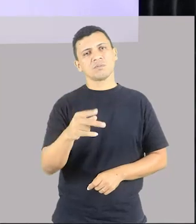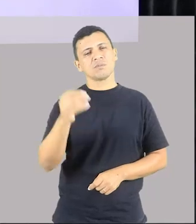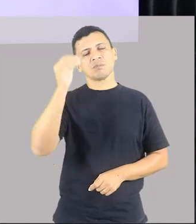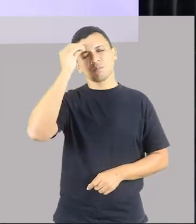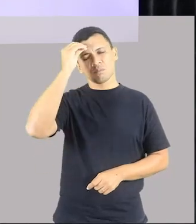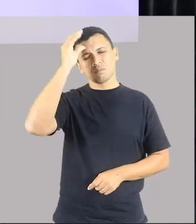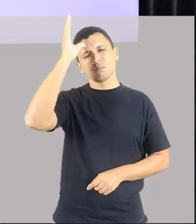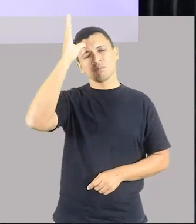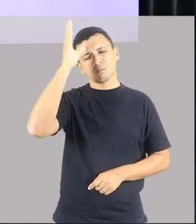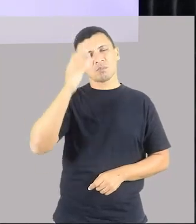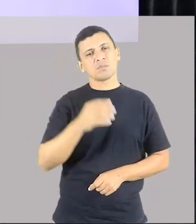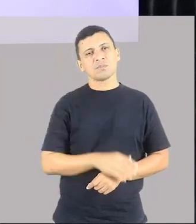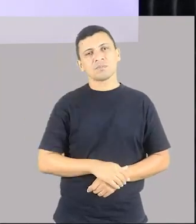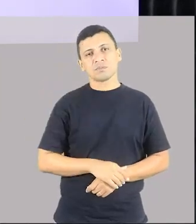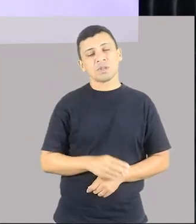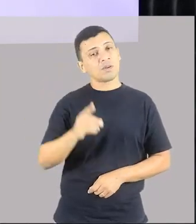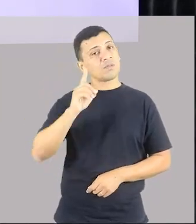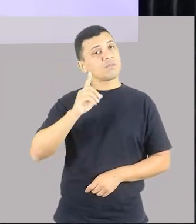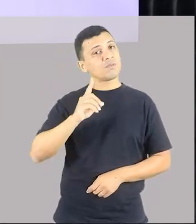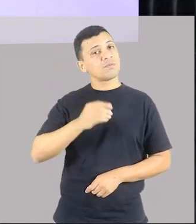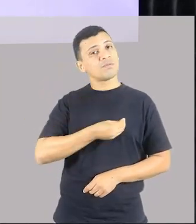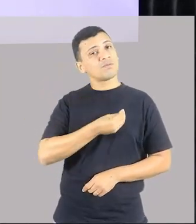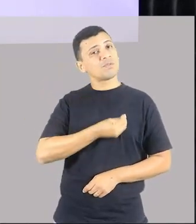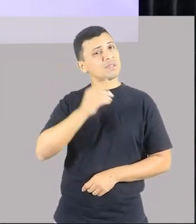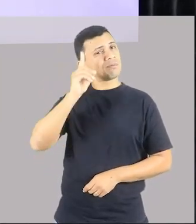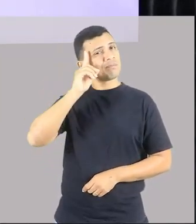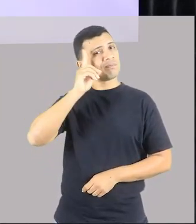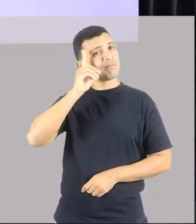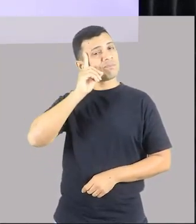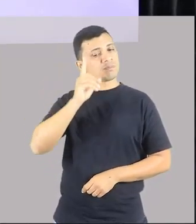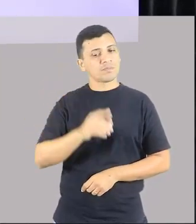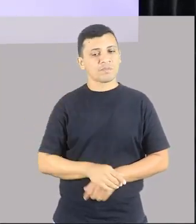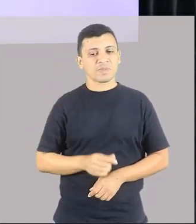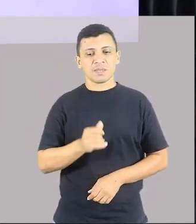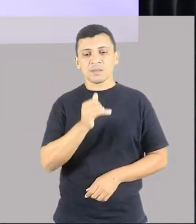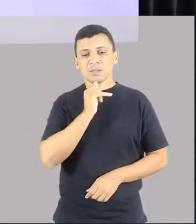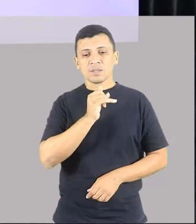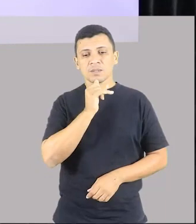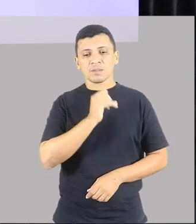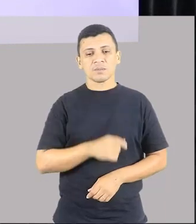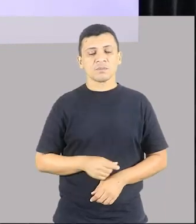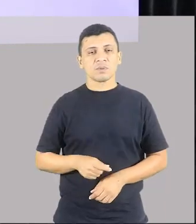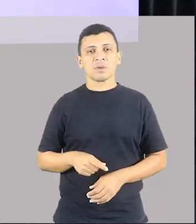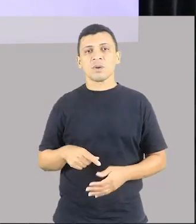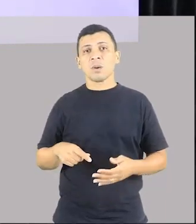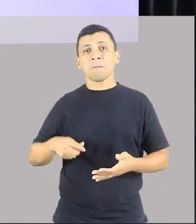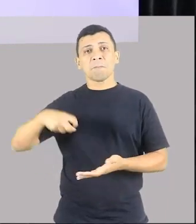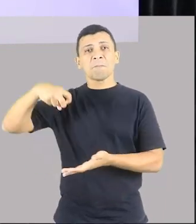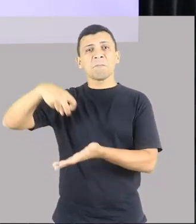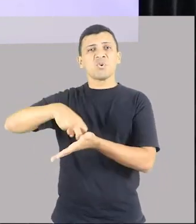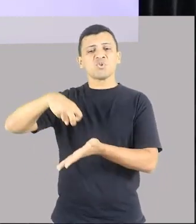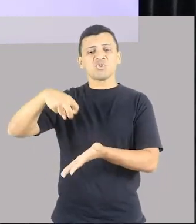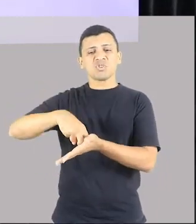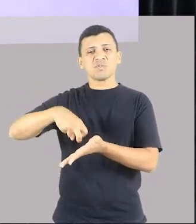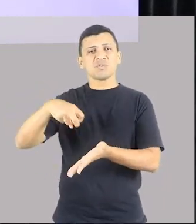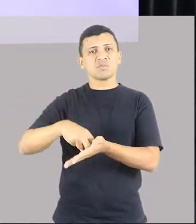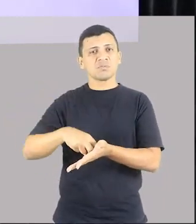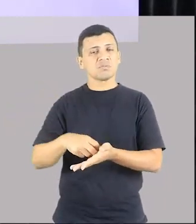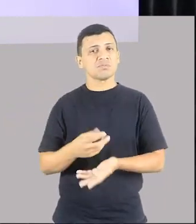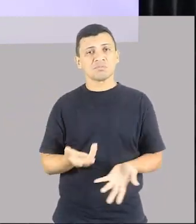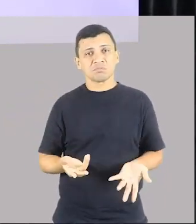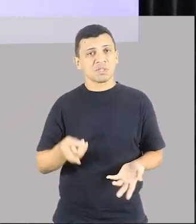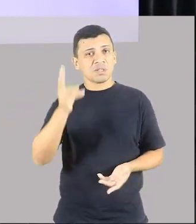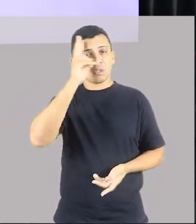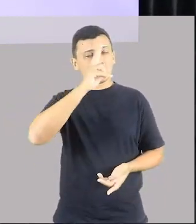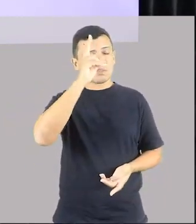prévios da sua vida cotidiana. Então, se você fala, por exemplo, dos atos punitivos, lembra de punição, vai lembrar